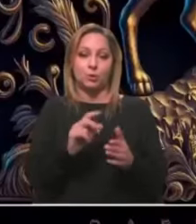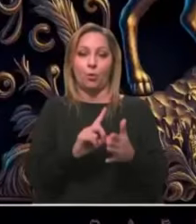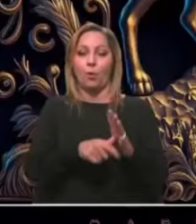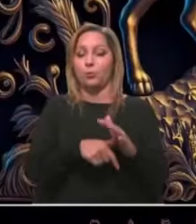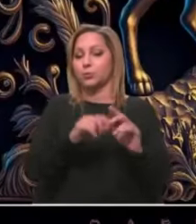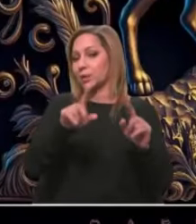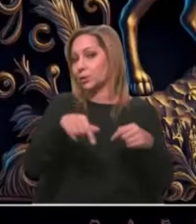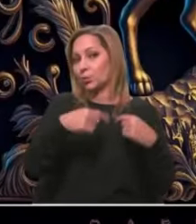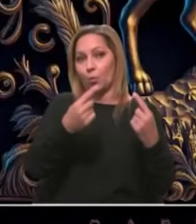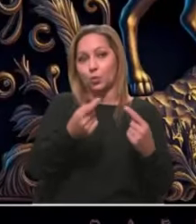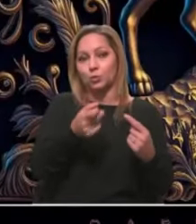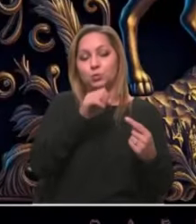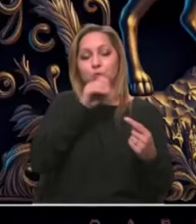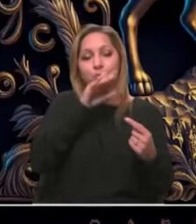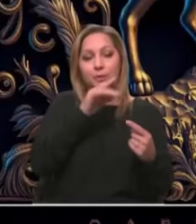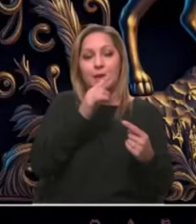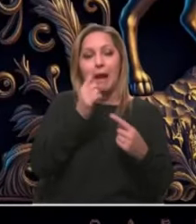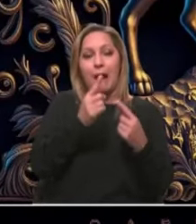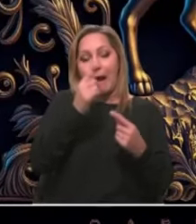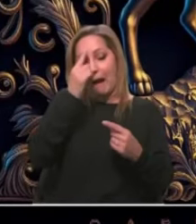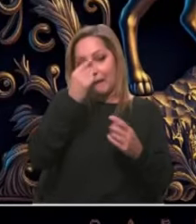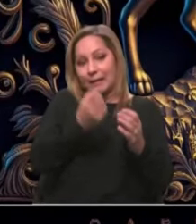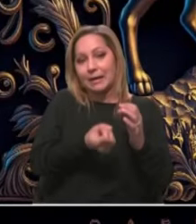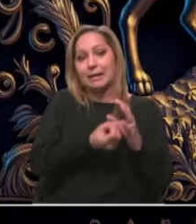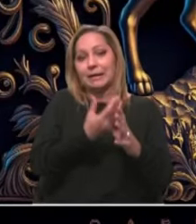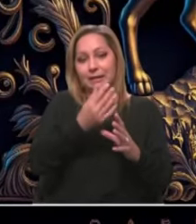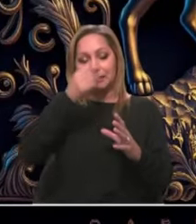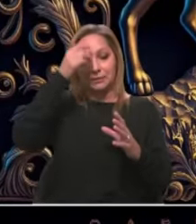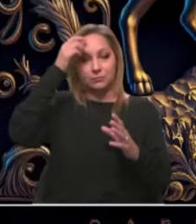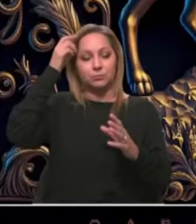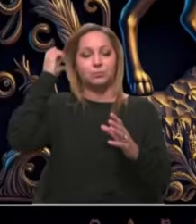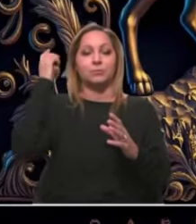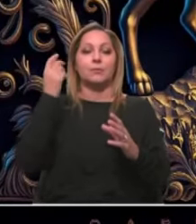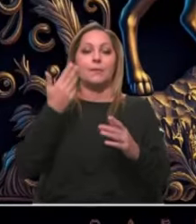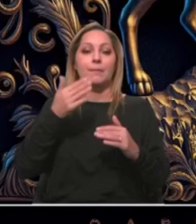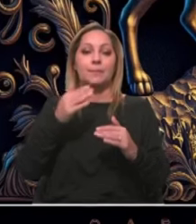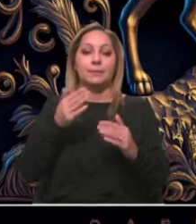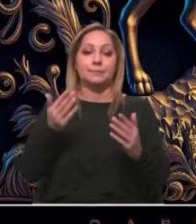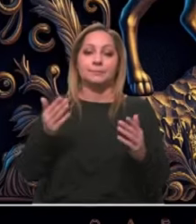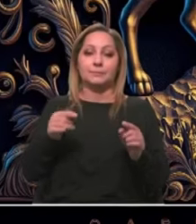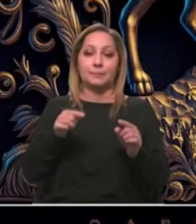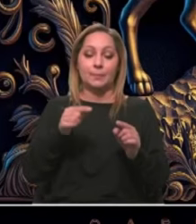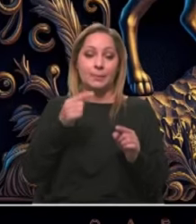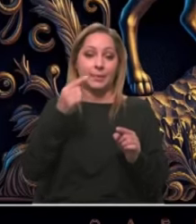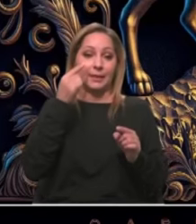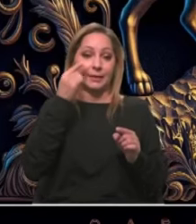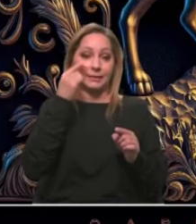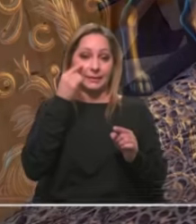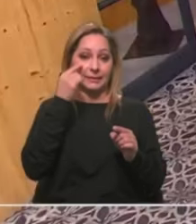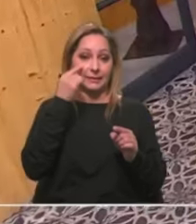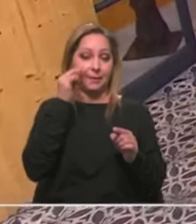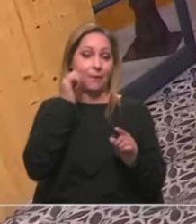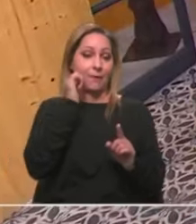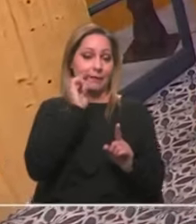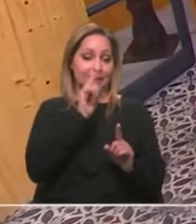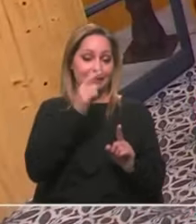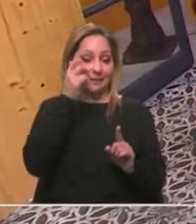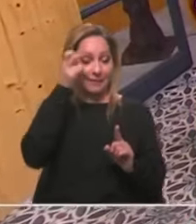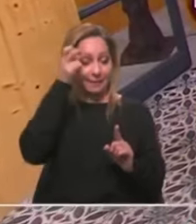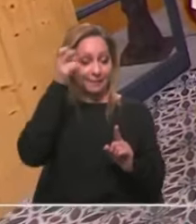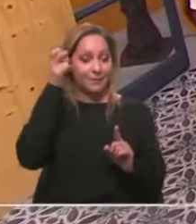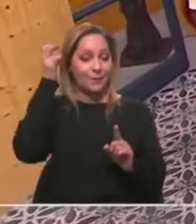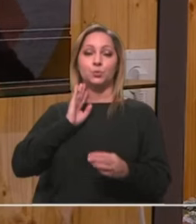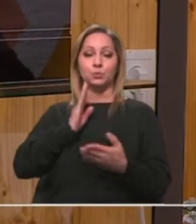imprevisível, algo criativo, não é? Uma criação nossa imprevisível. Atenção ascendentes em Capricórnio. Surpresas,